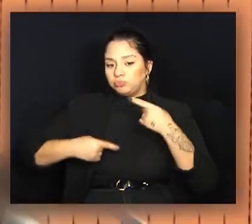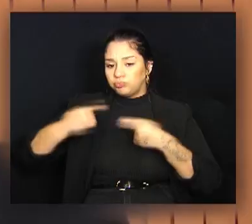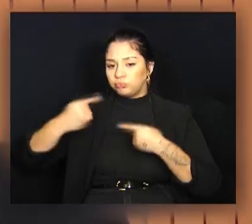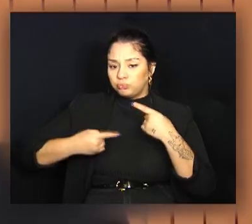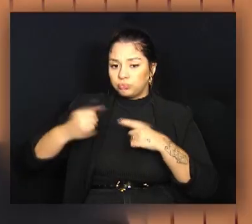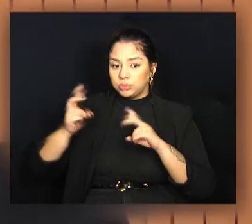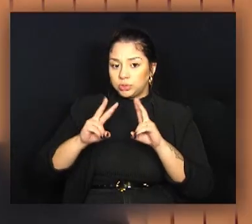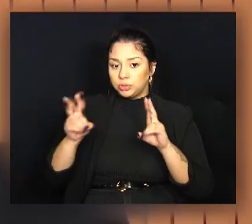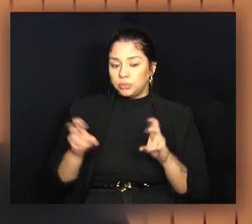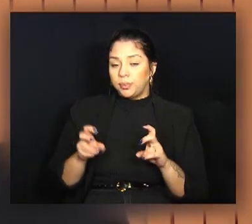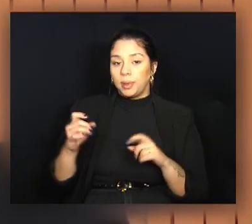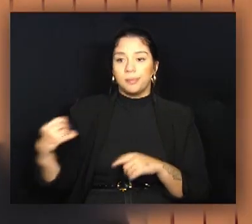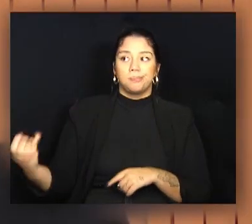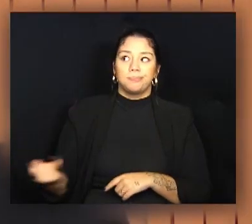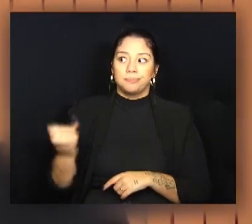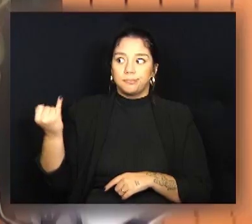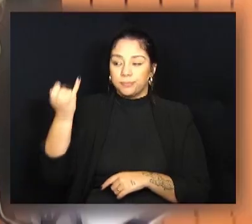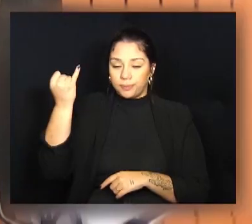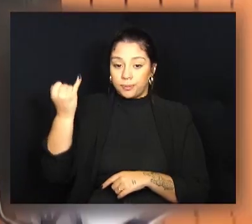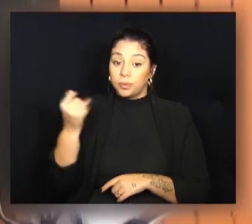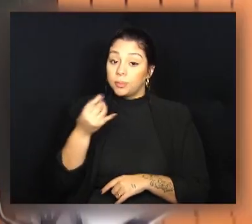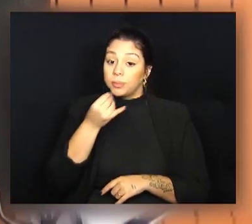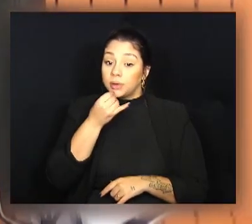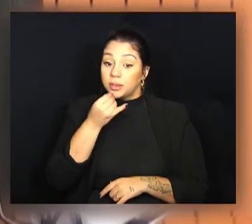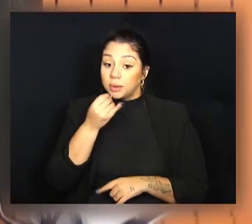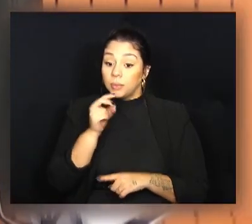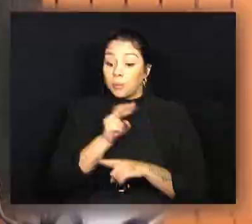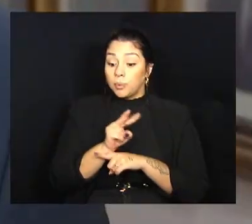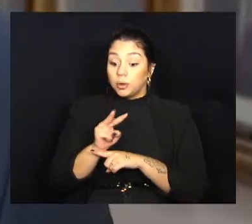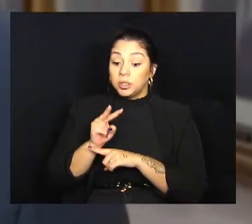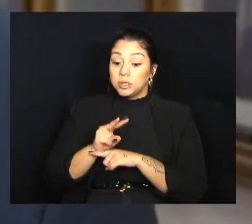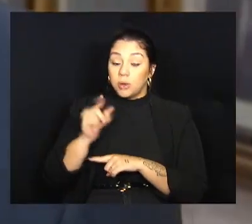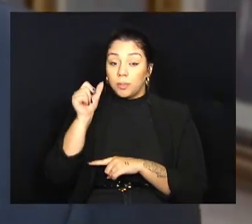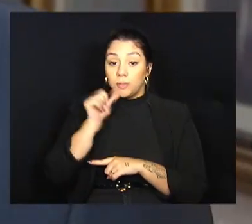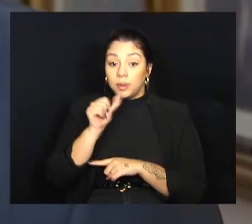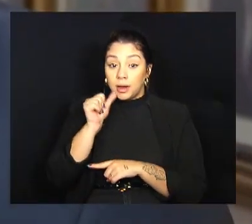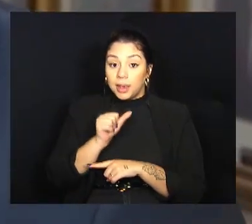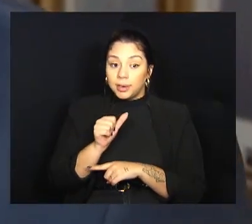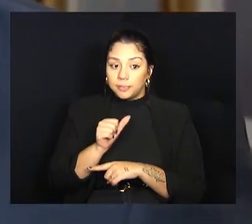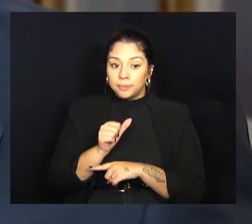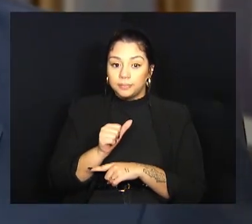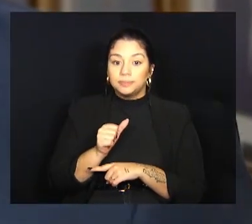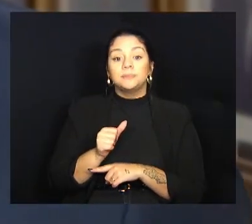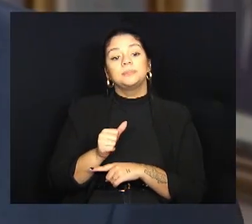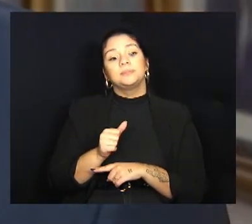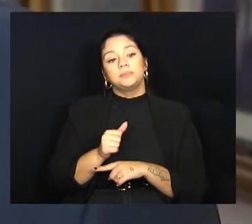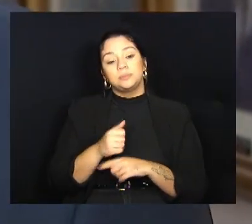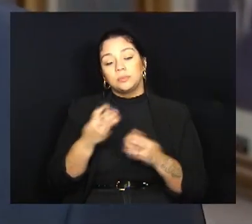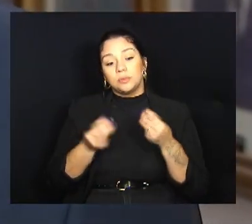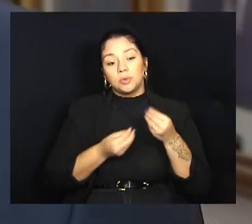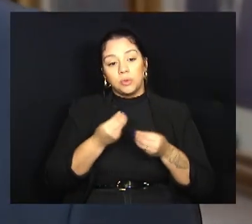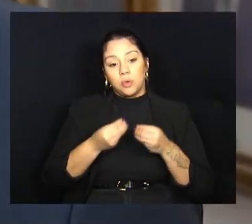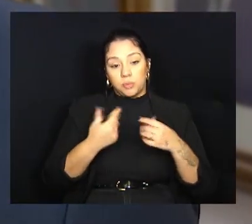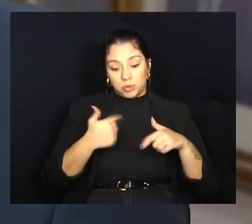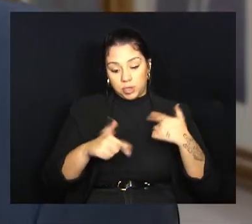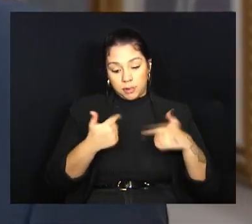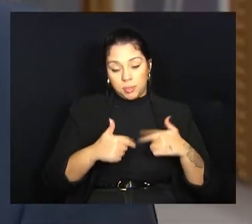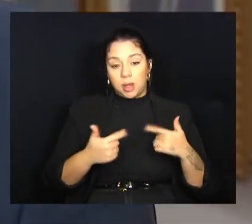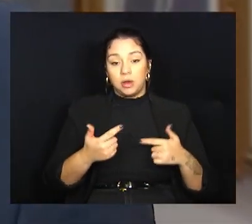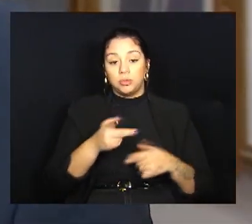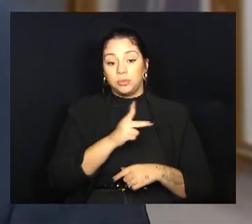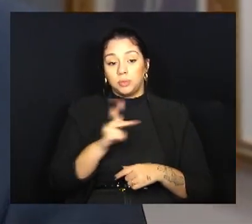sobre temas importantes, como a rede de proteção às mulheres. O destaque dos trabalhos, segundo o presidente, foi